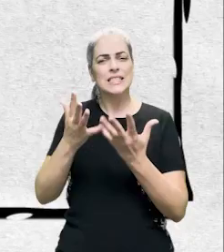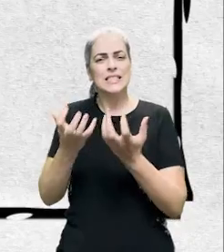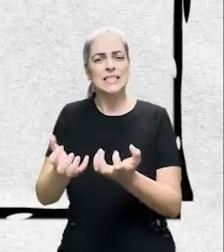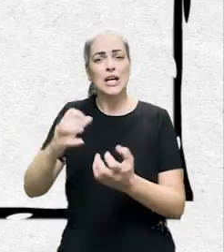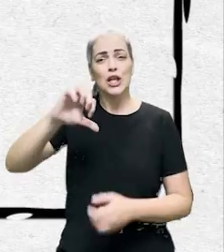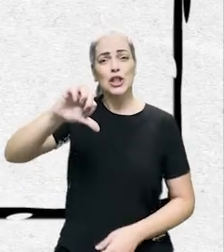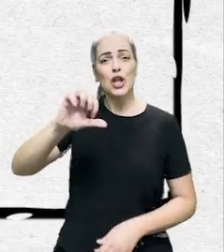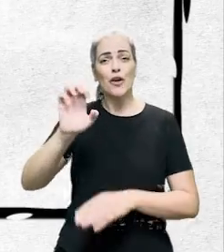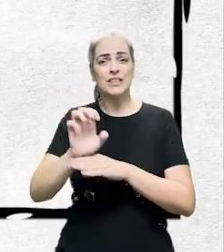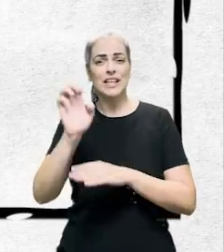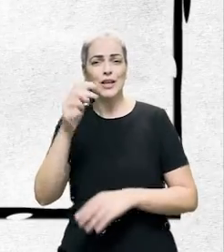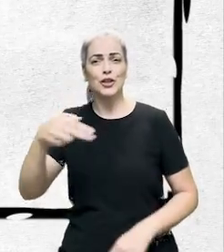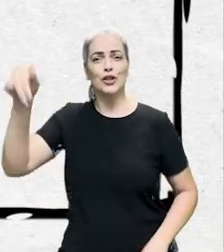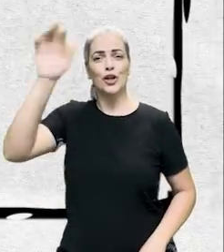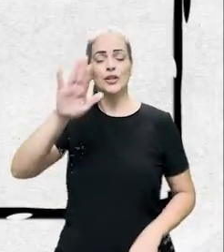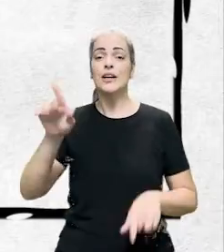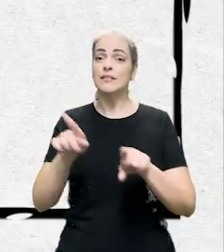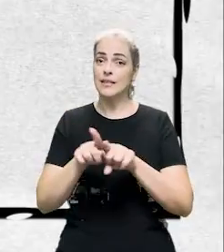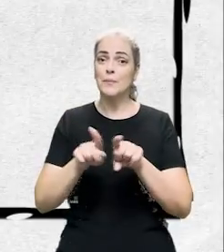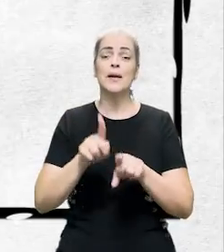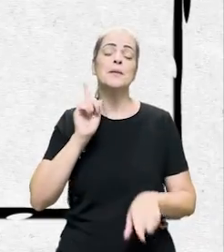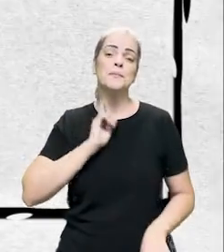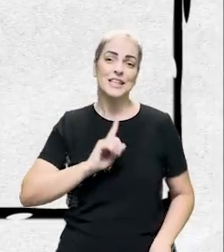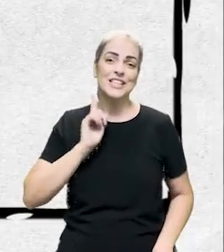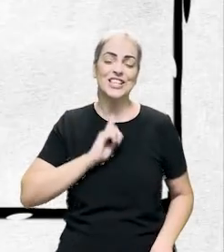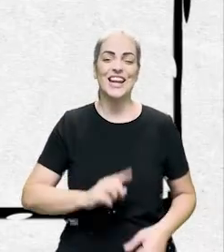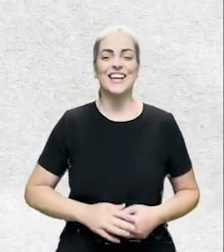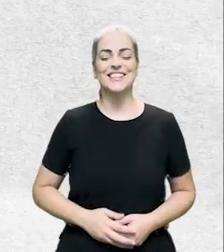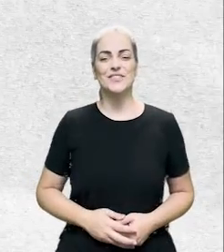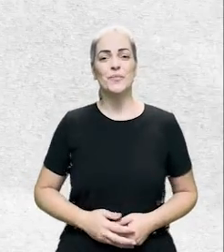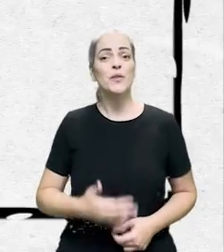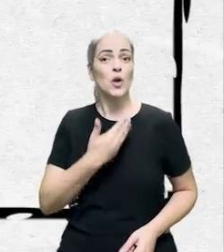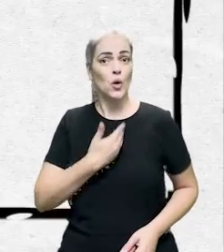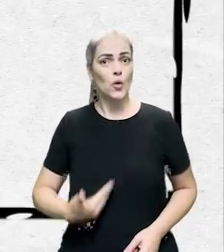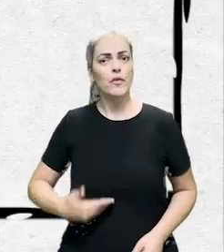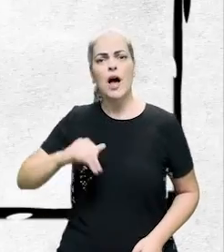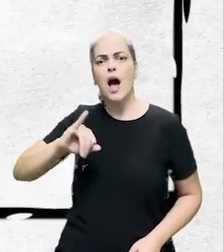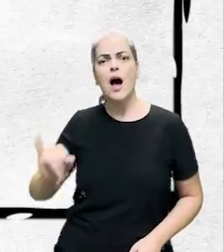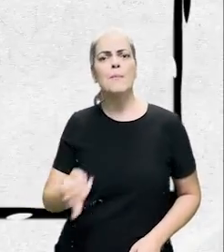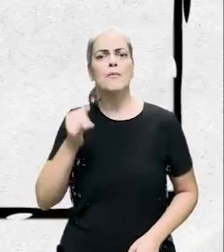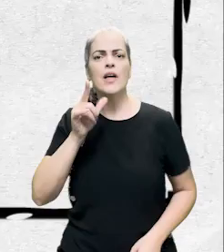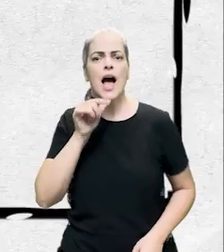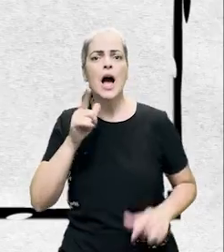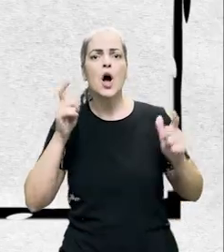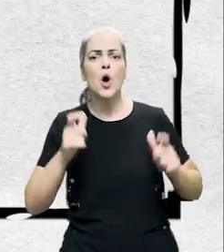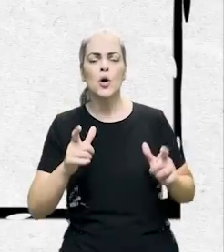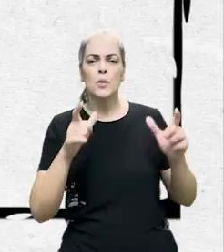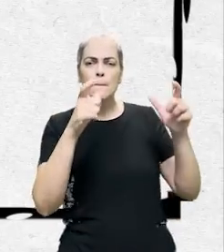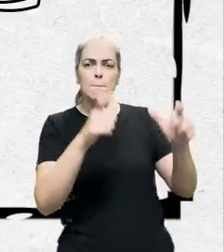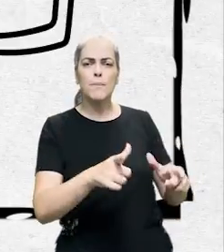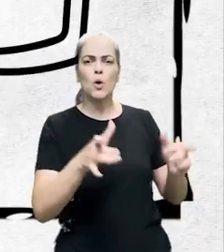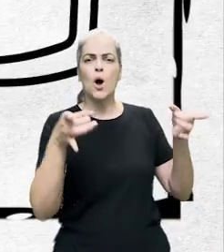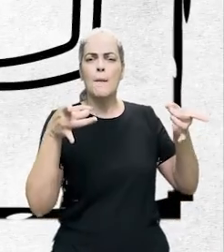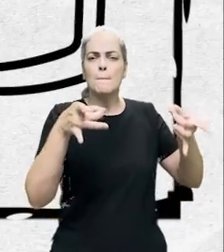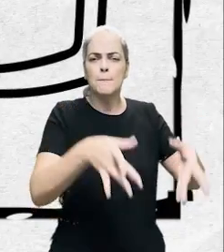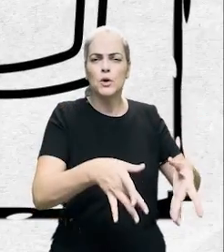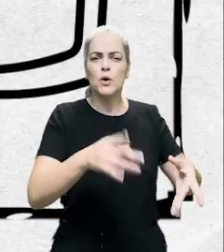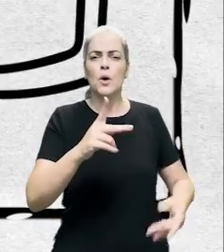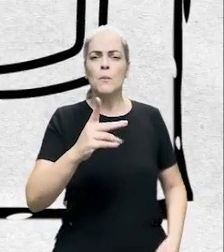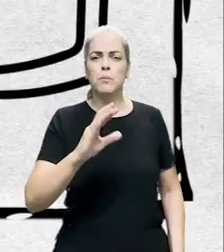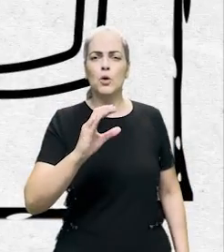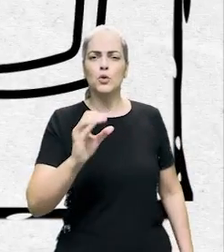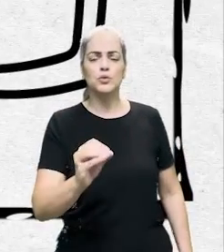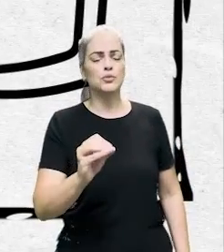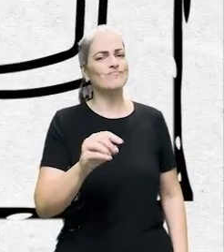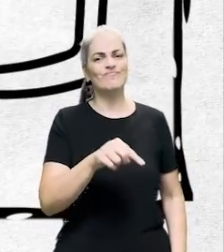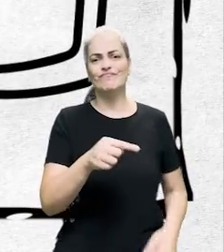semiárido dos 9 estados do Nordeste e também de Minas Gerais. O governo aproveita a água de poços abandonados, que